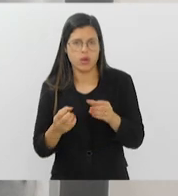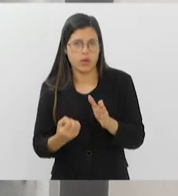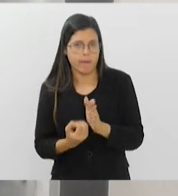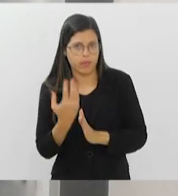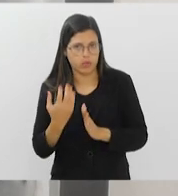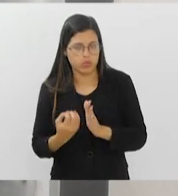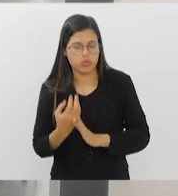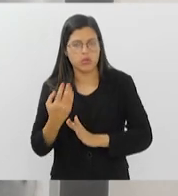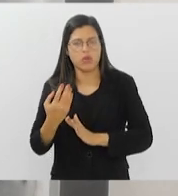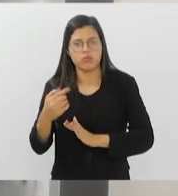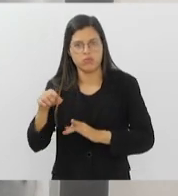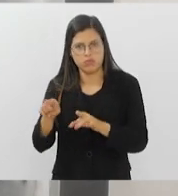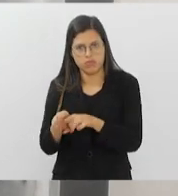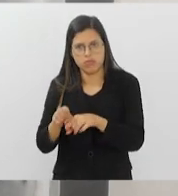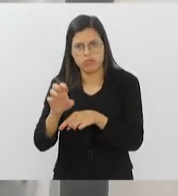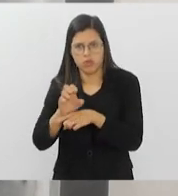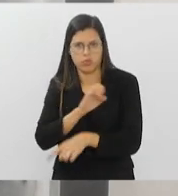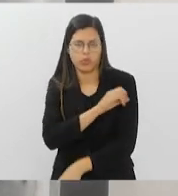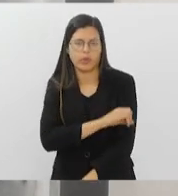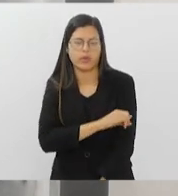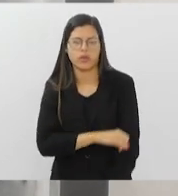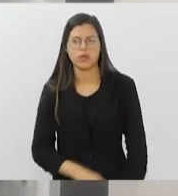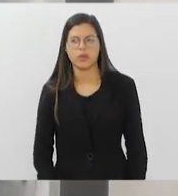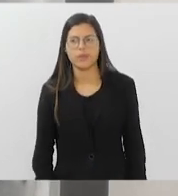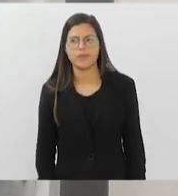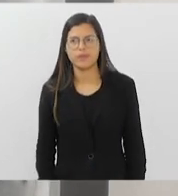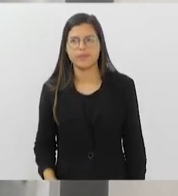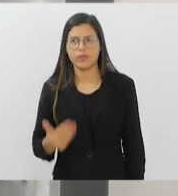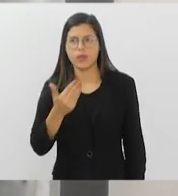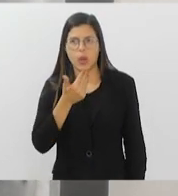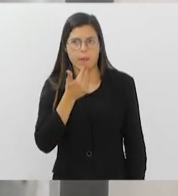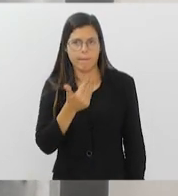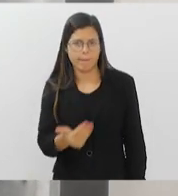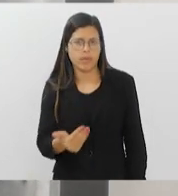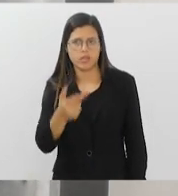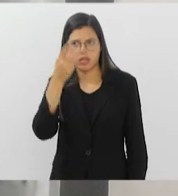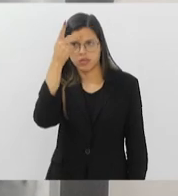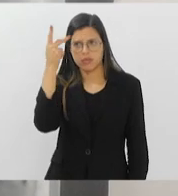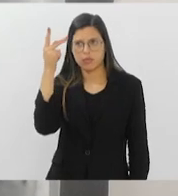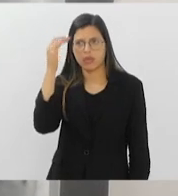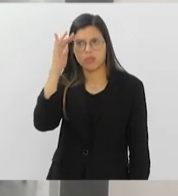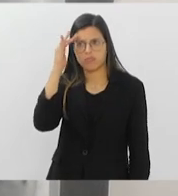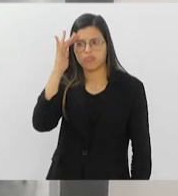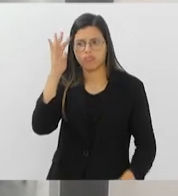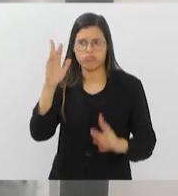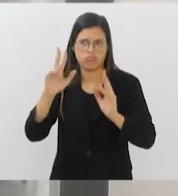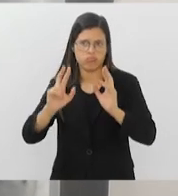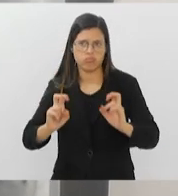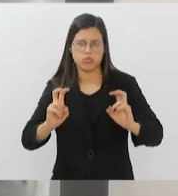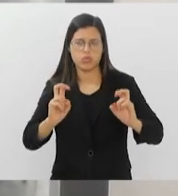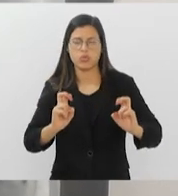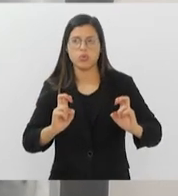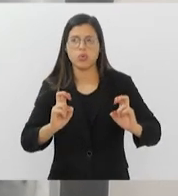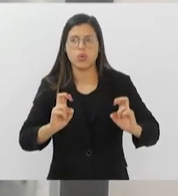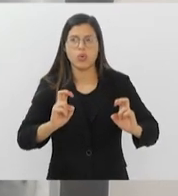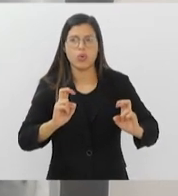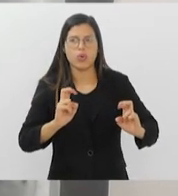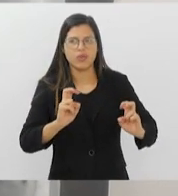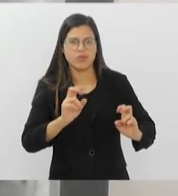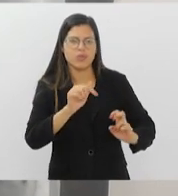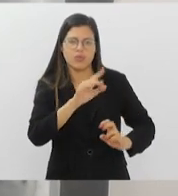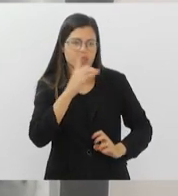Janeiro. E aí eu peço aí aos mais entendidos do assunto, me refiro diretamente ao deputado